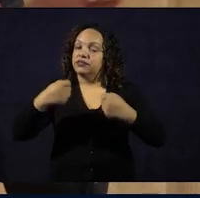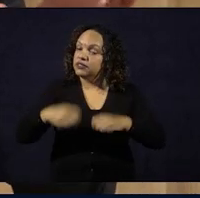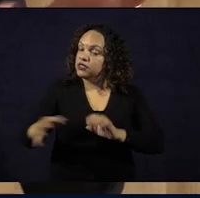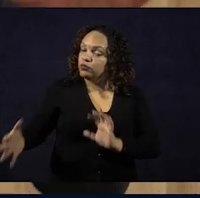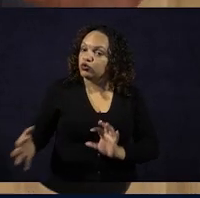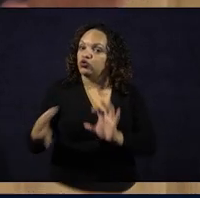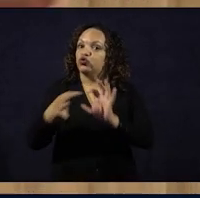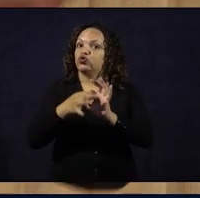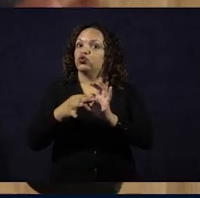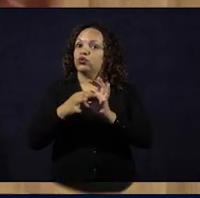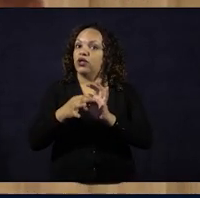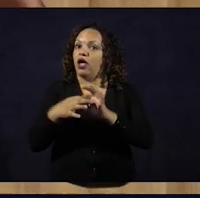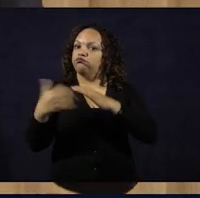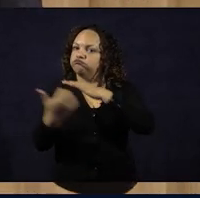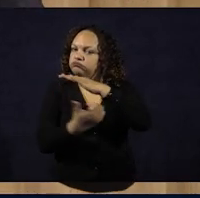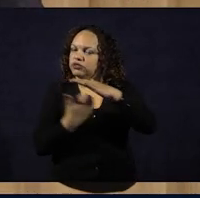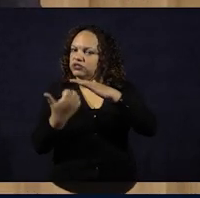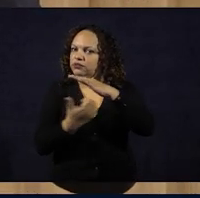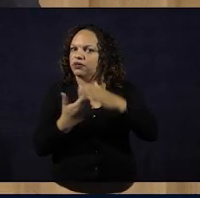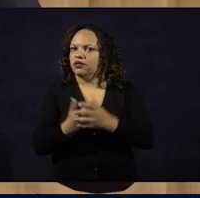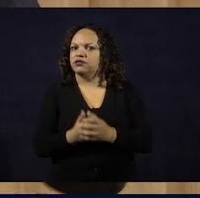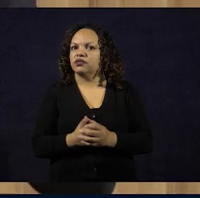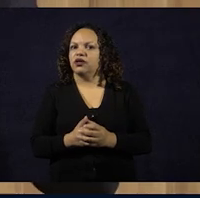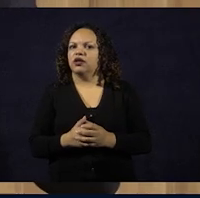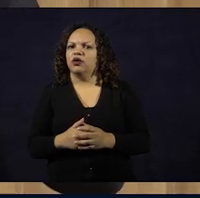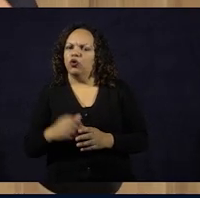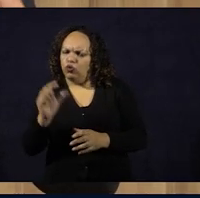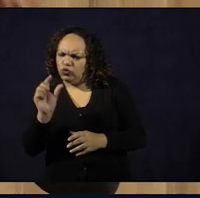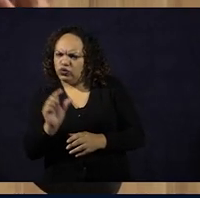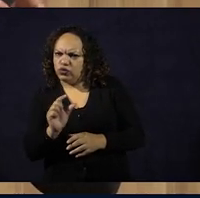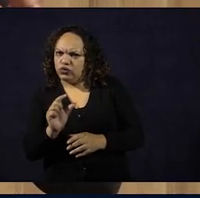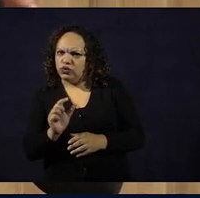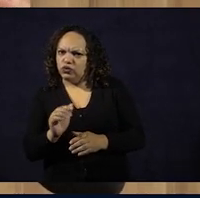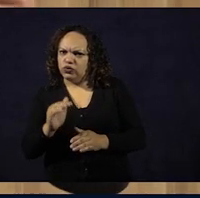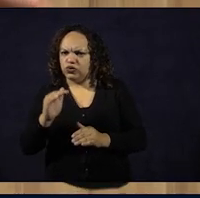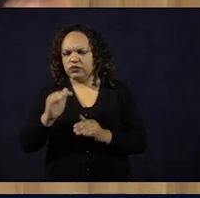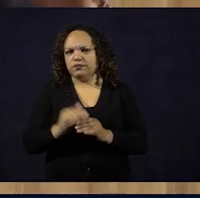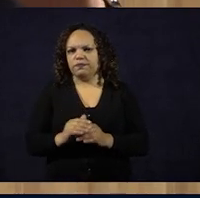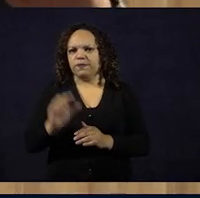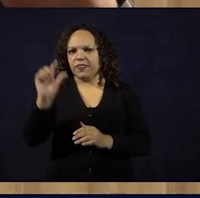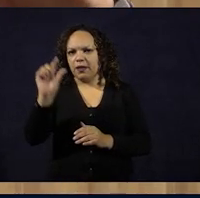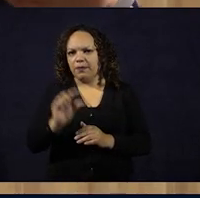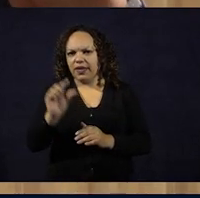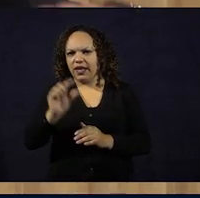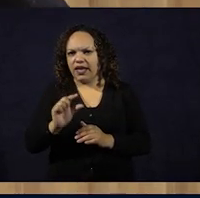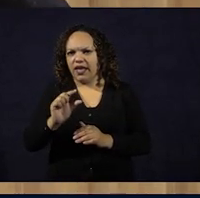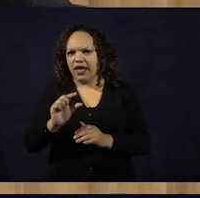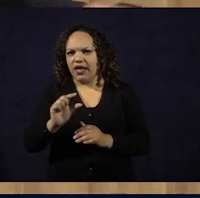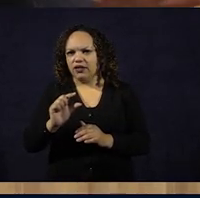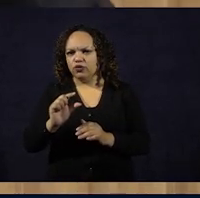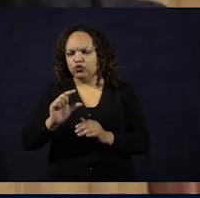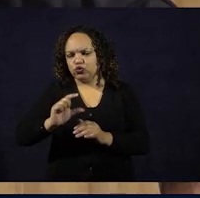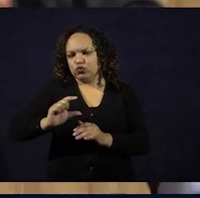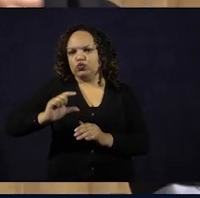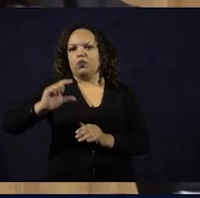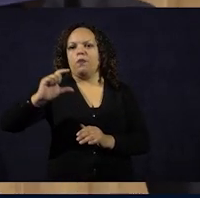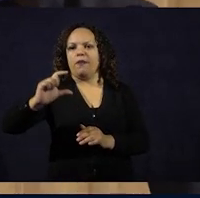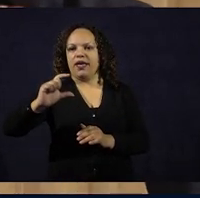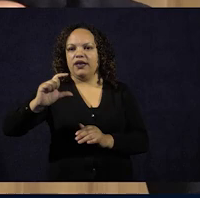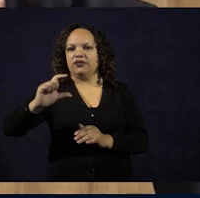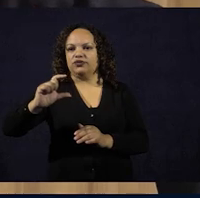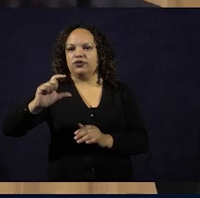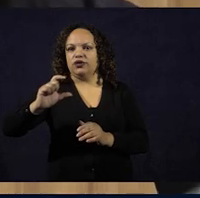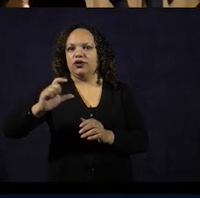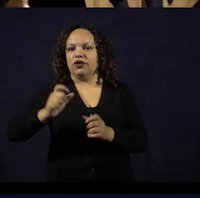tanto para os todos os médiuns porque os grandes não tem problema né os grandes médios e nos